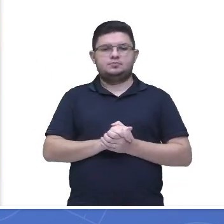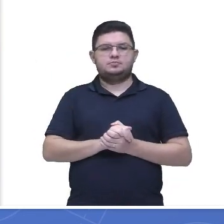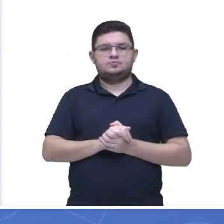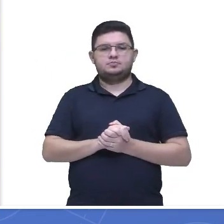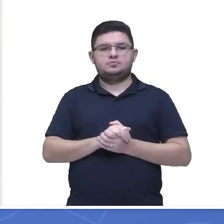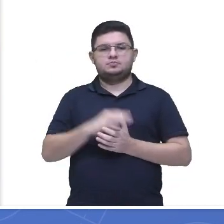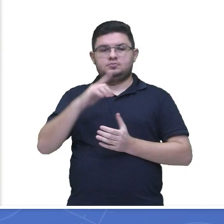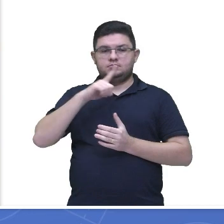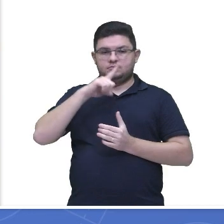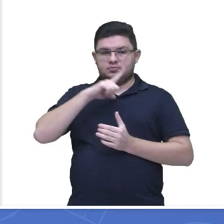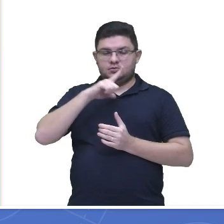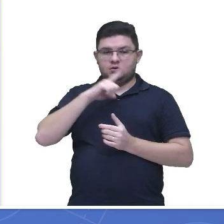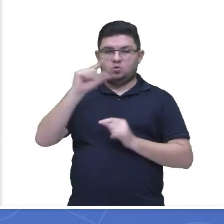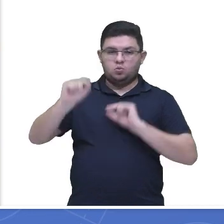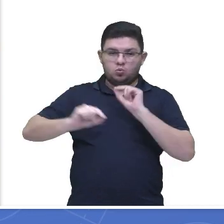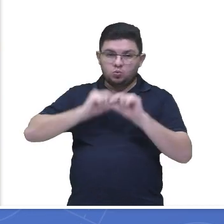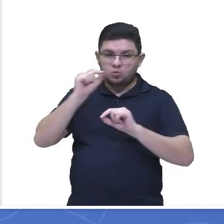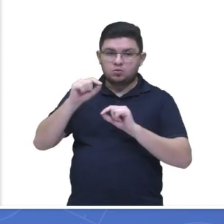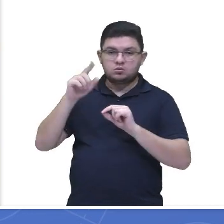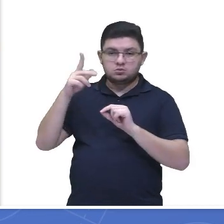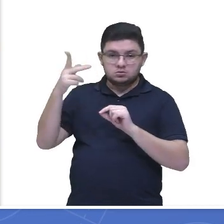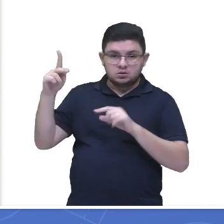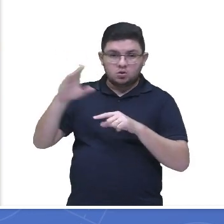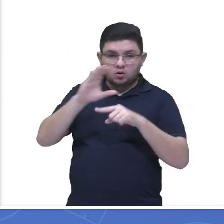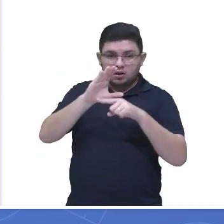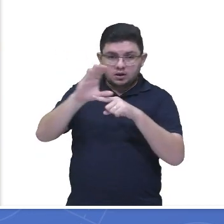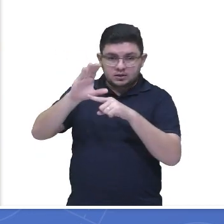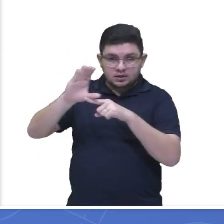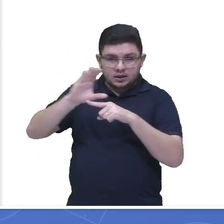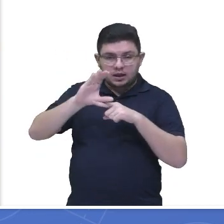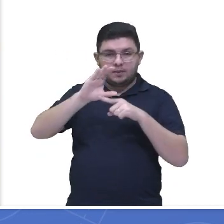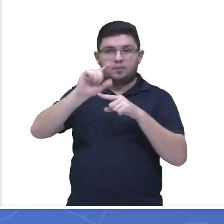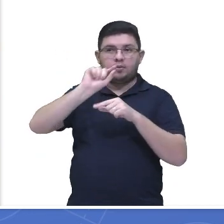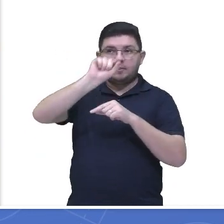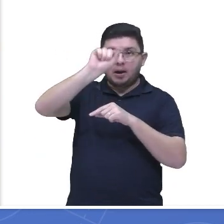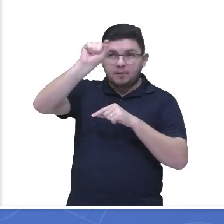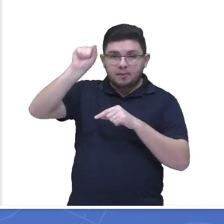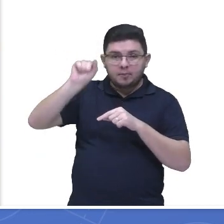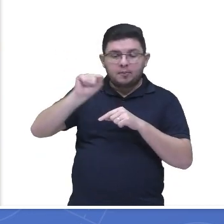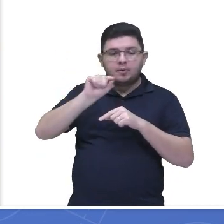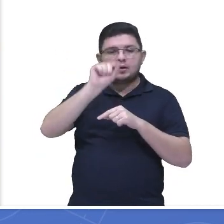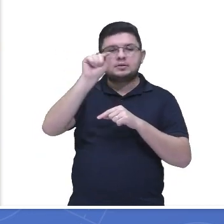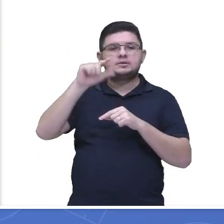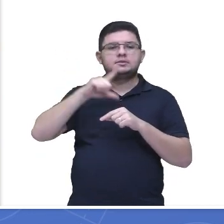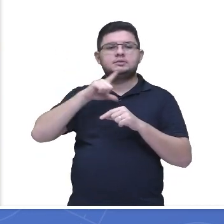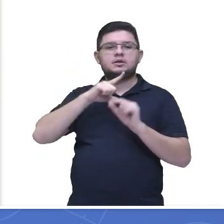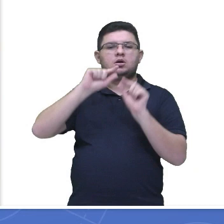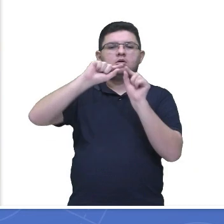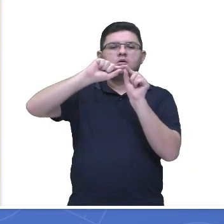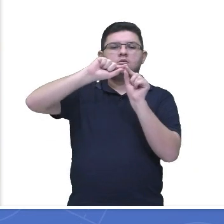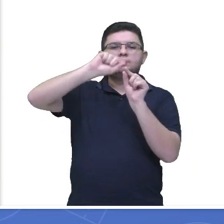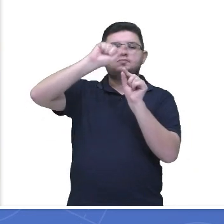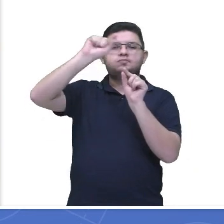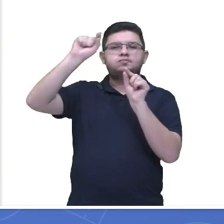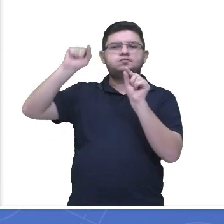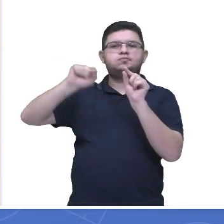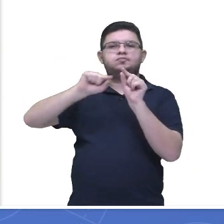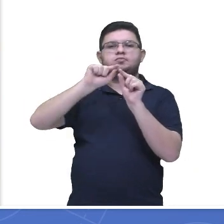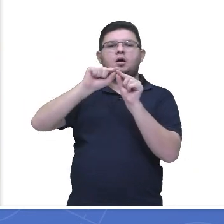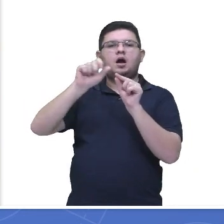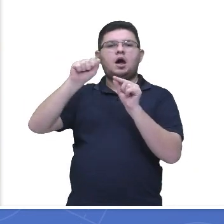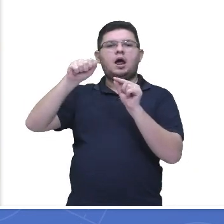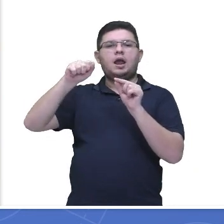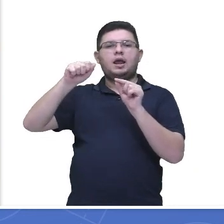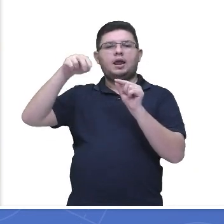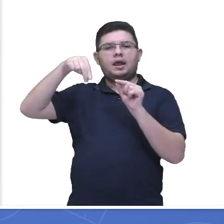as cadeias carbônicas, elas possuem apenas um anel benzênico.